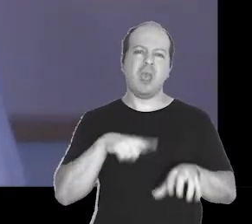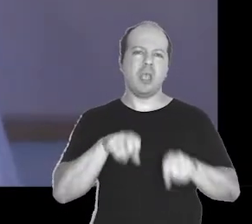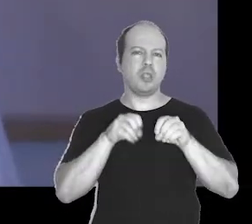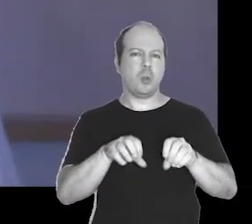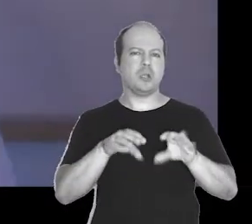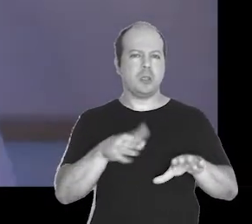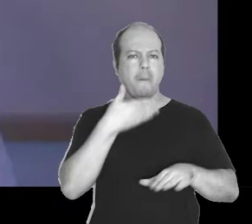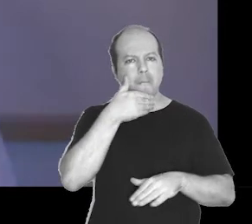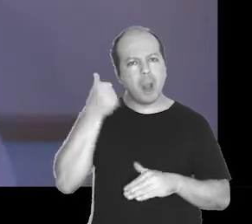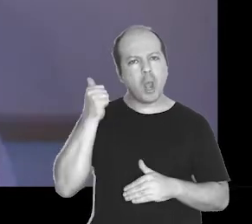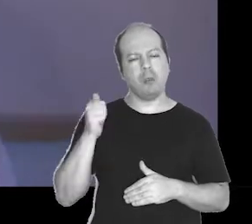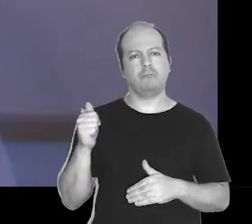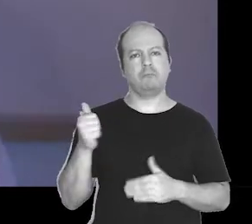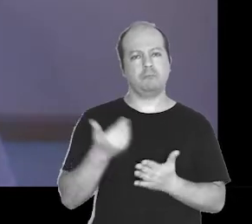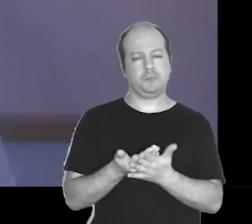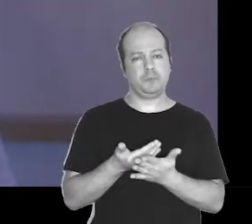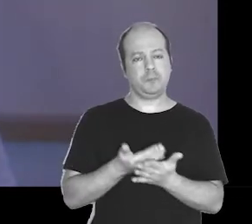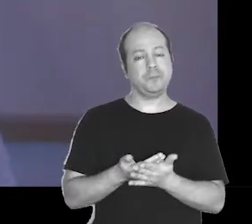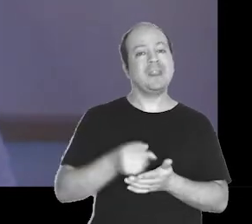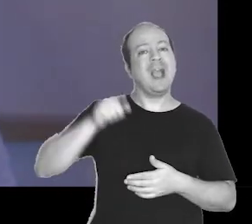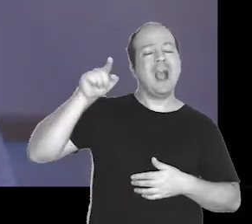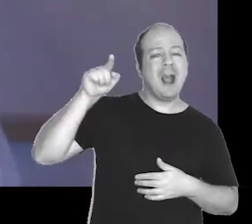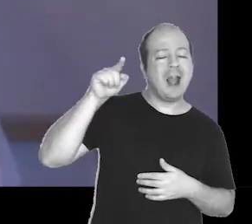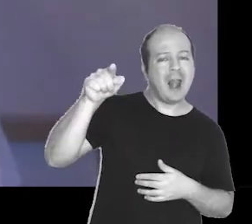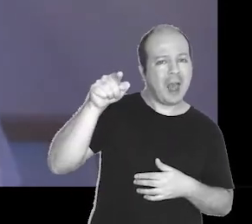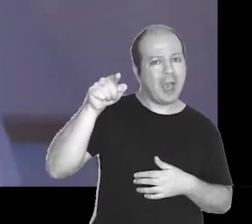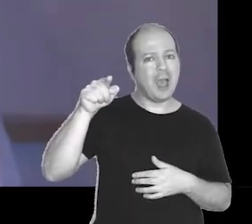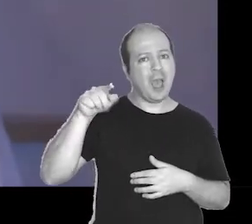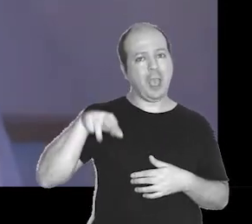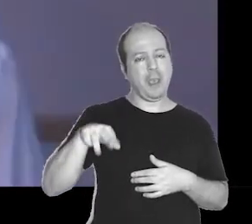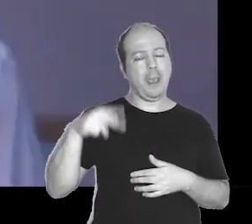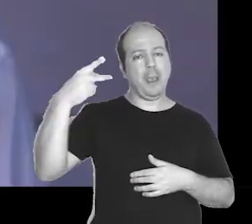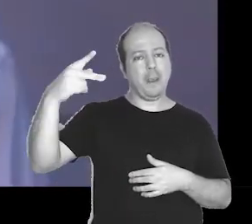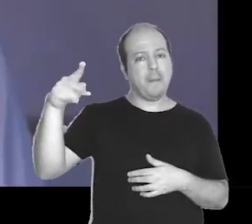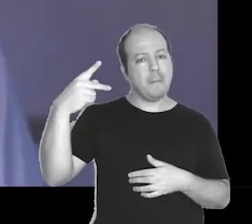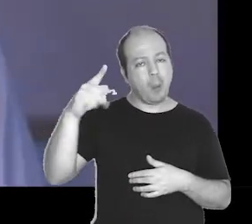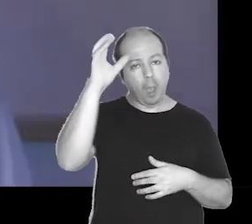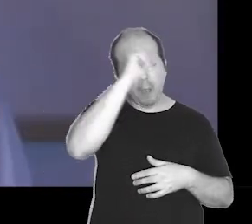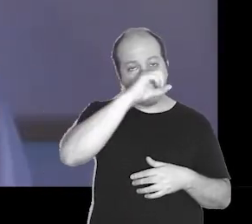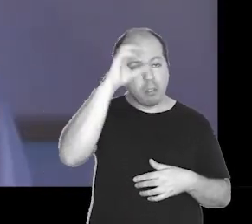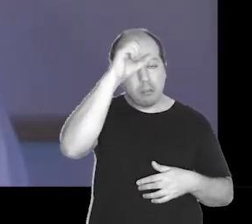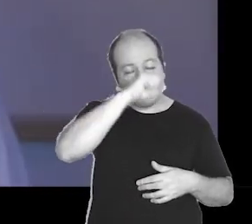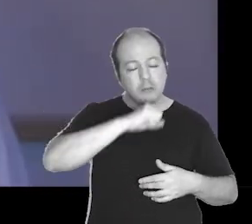formal. Foi lá que entrou em como aprendiz